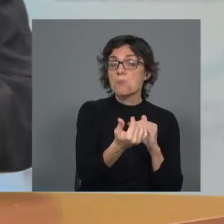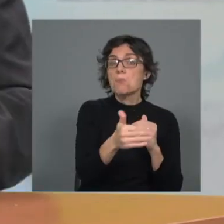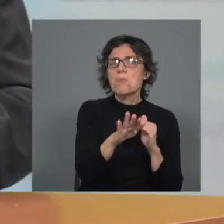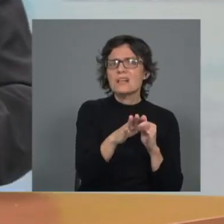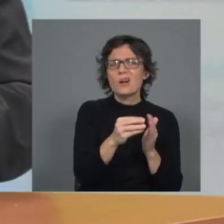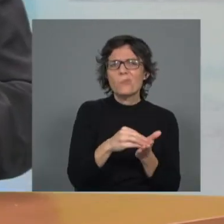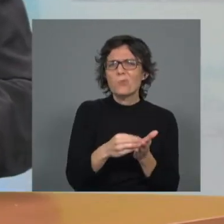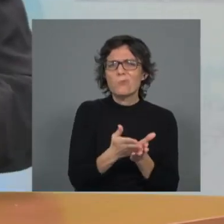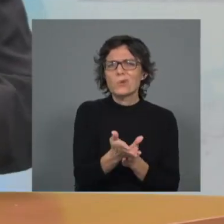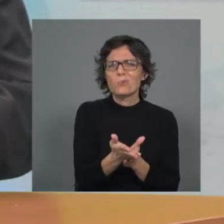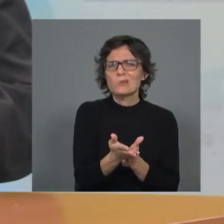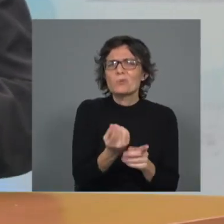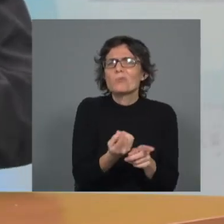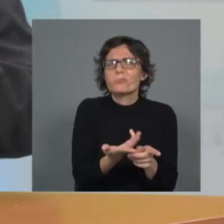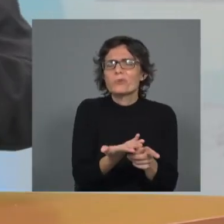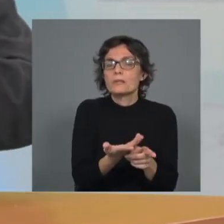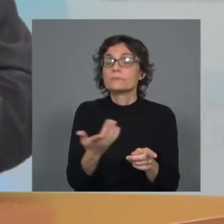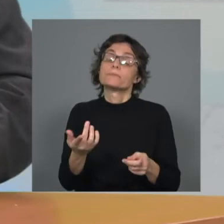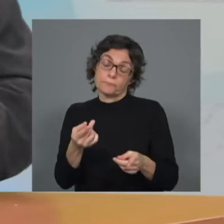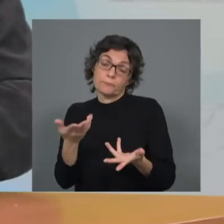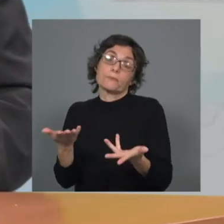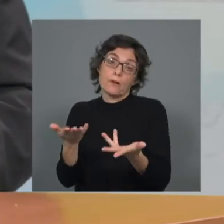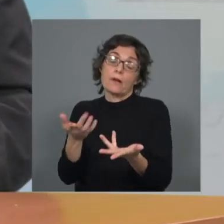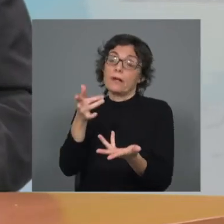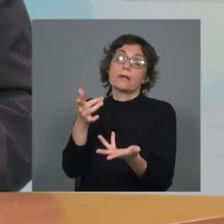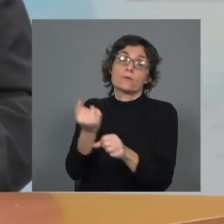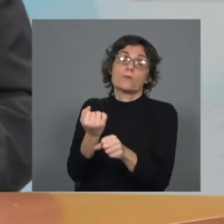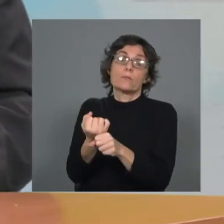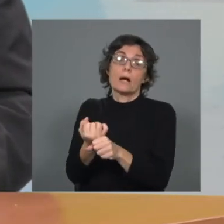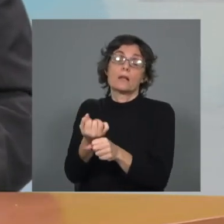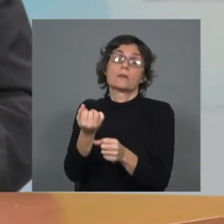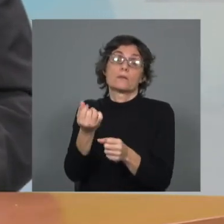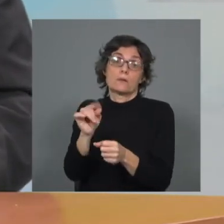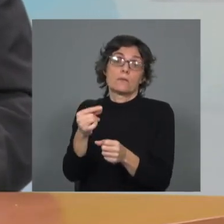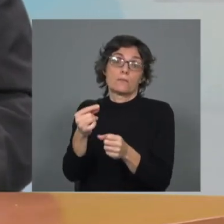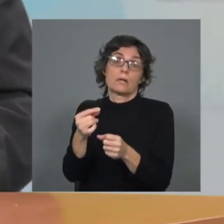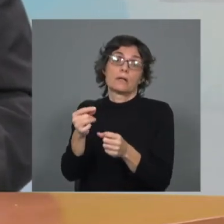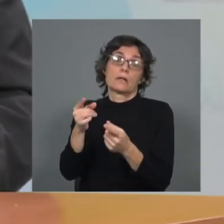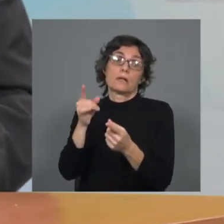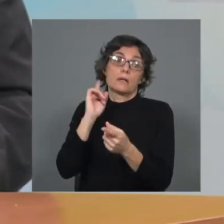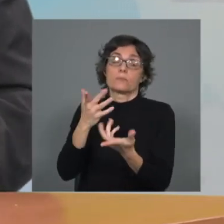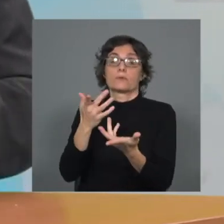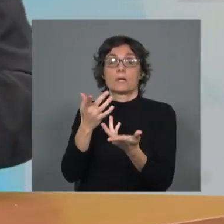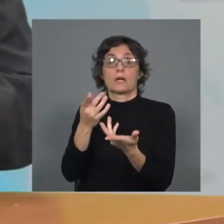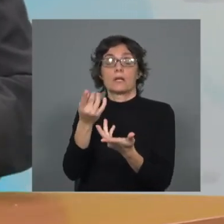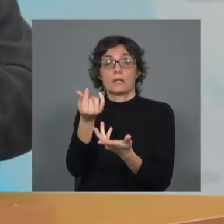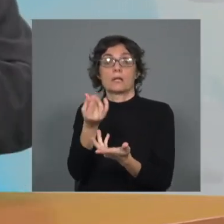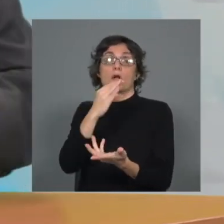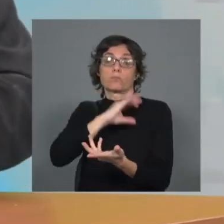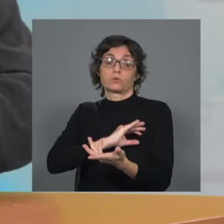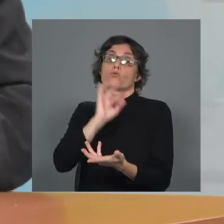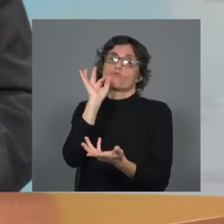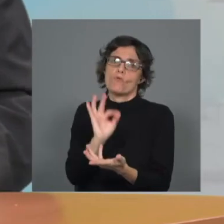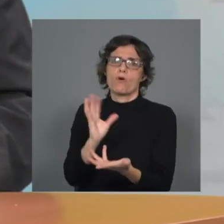ser justamente remunerado, portanto deve ser uma forma de permitir às pessoas superar a pobreza. Isso não se verifica, enfim,